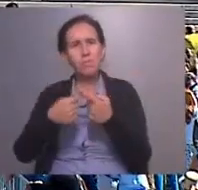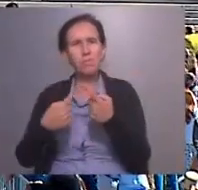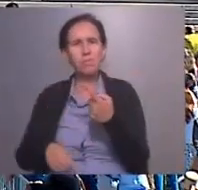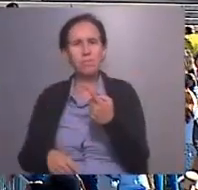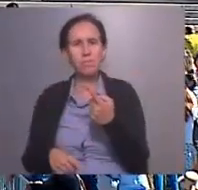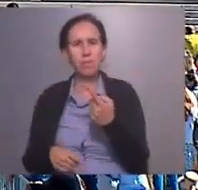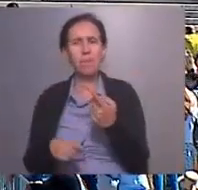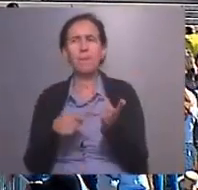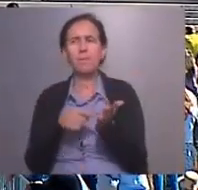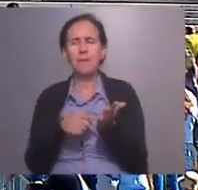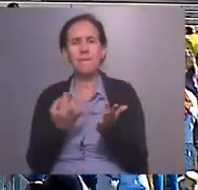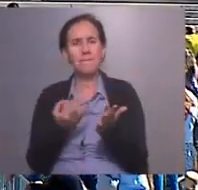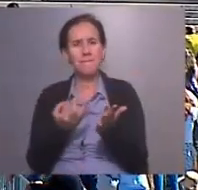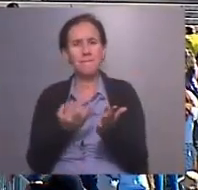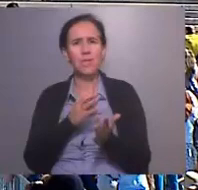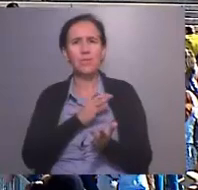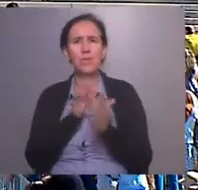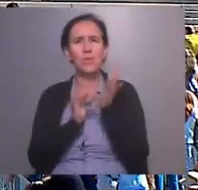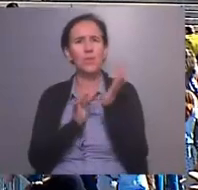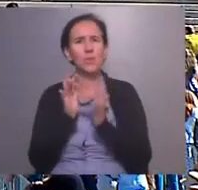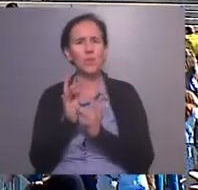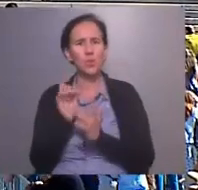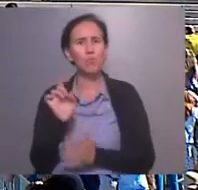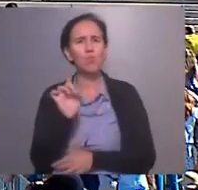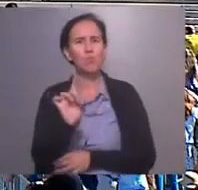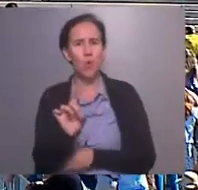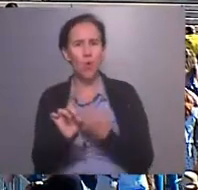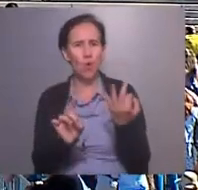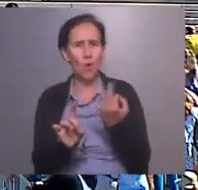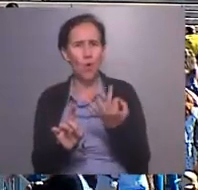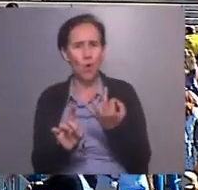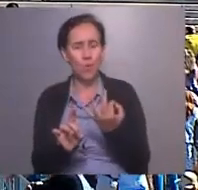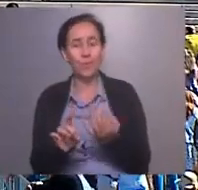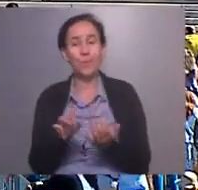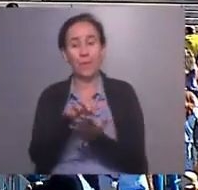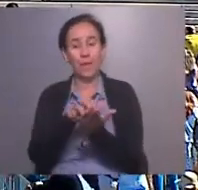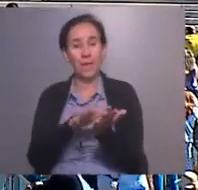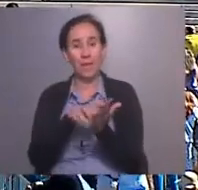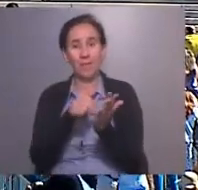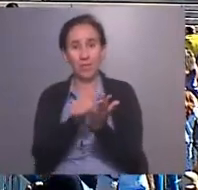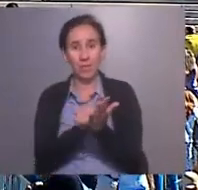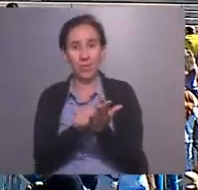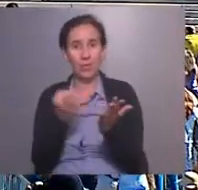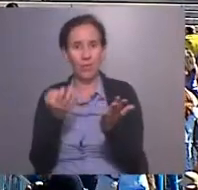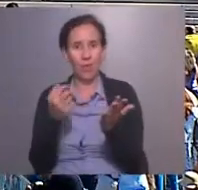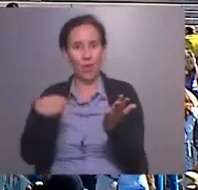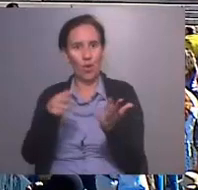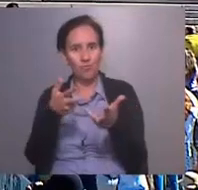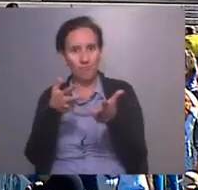vemos concretizada no Senhor Jesus Cristo, no Evangelho que escutamos.